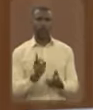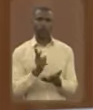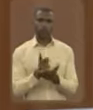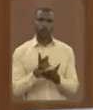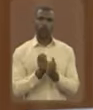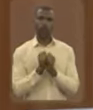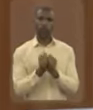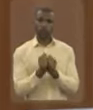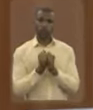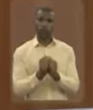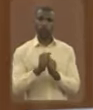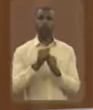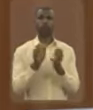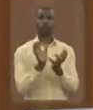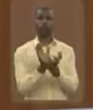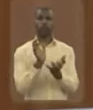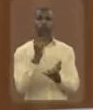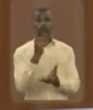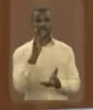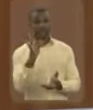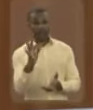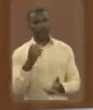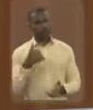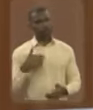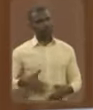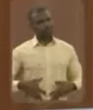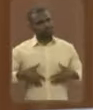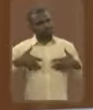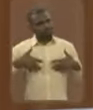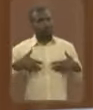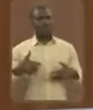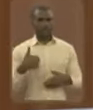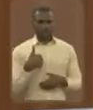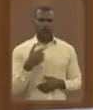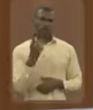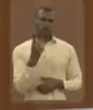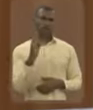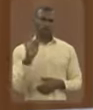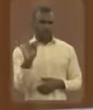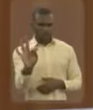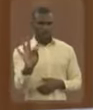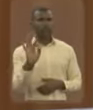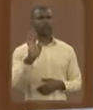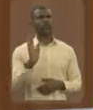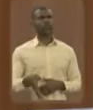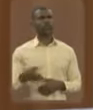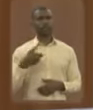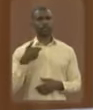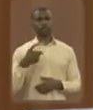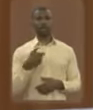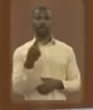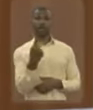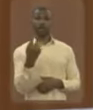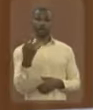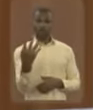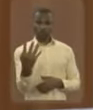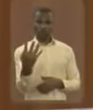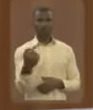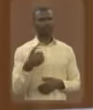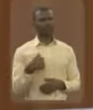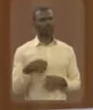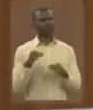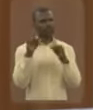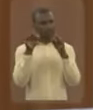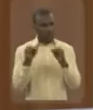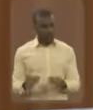no trabalho do governo sendo do PT Tenho muito orgulho de ser petista desde os meus 14 anos e tenho